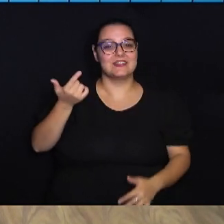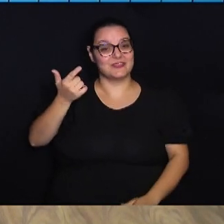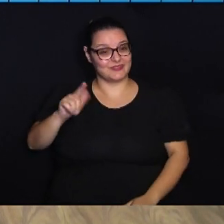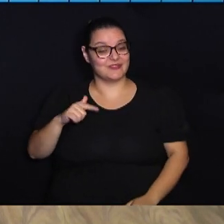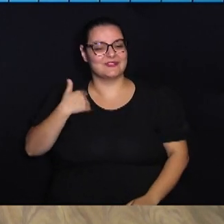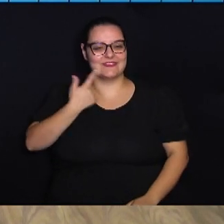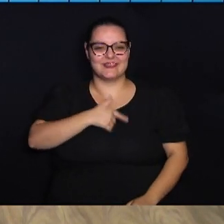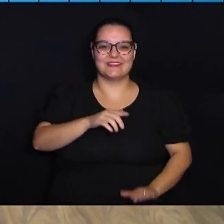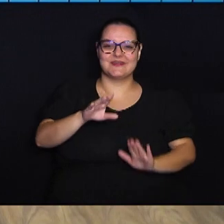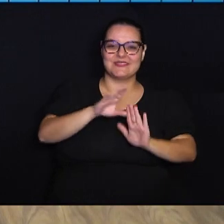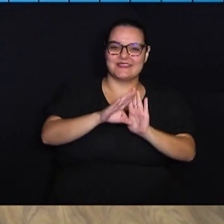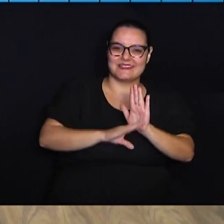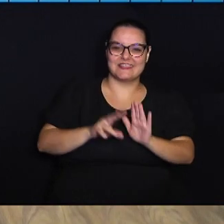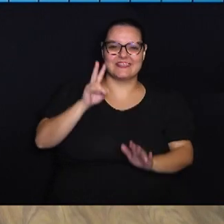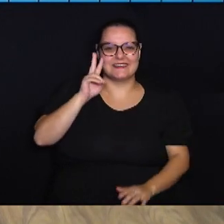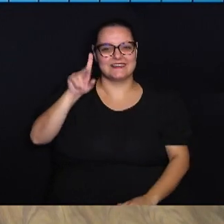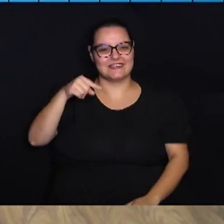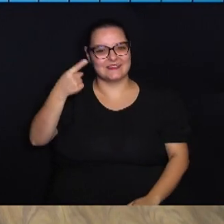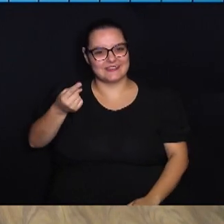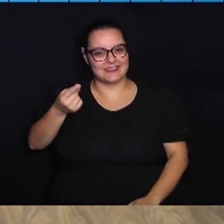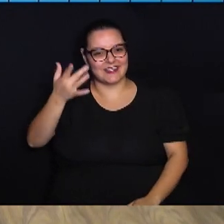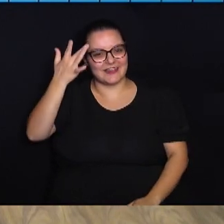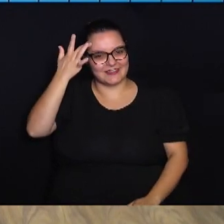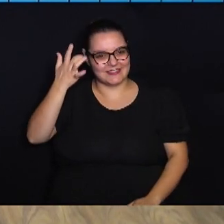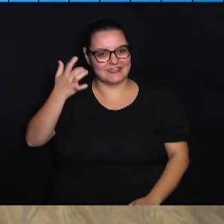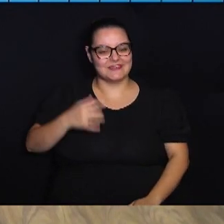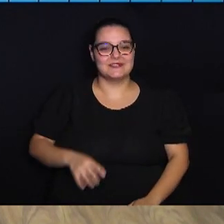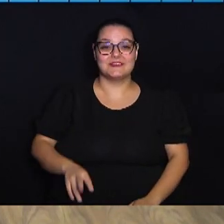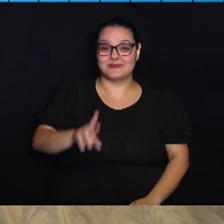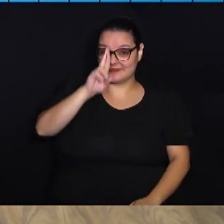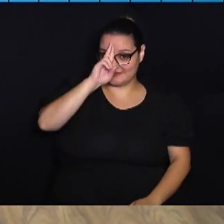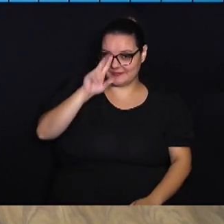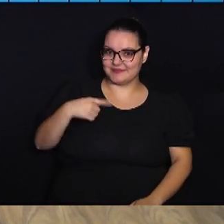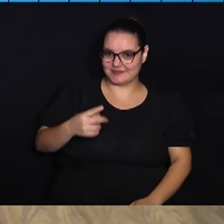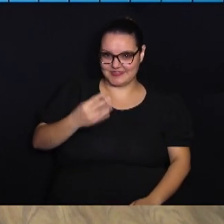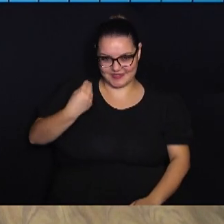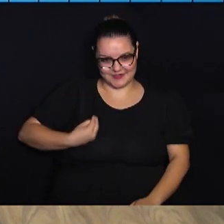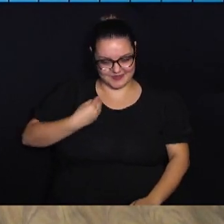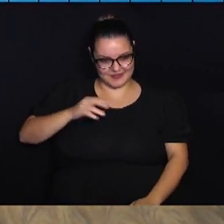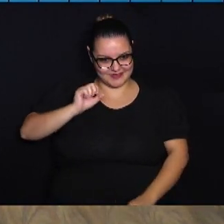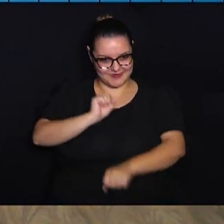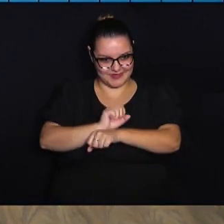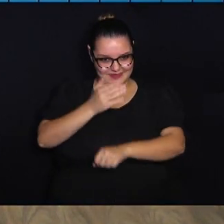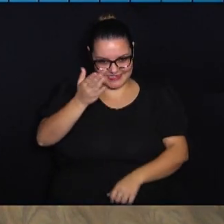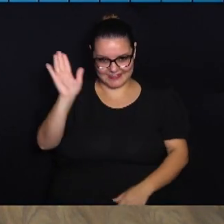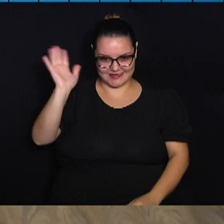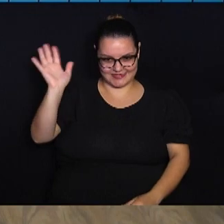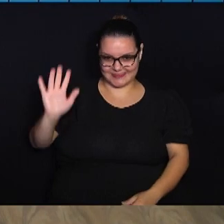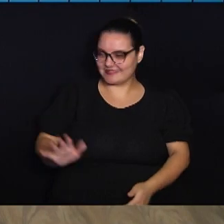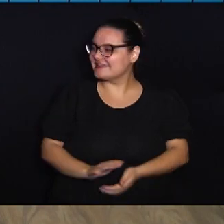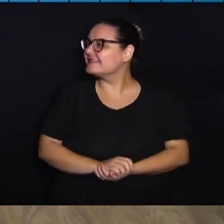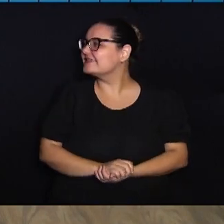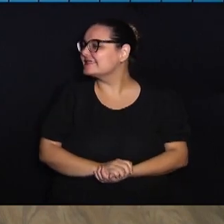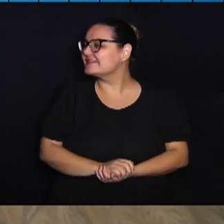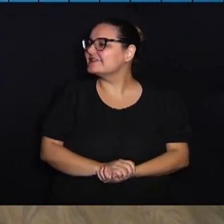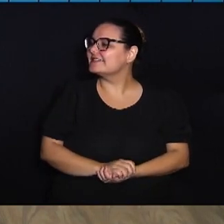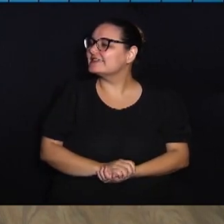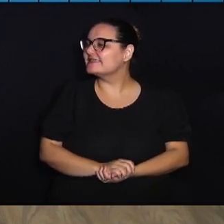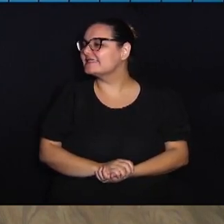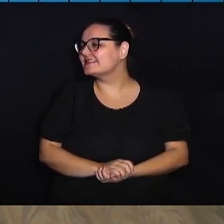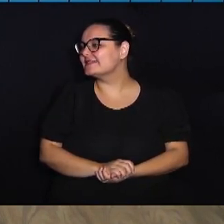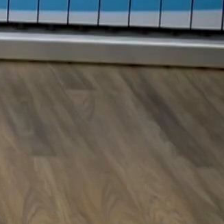gasto, porque você tem a internet que facilitou muito as pesquisas, né? E mesmo que muitas vezes você vai encontrar um produto com um preço melhor